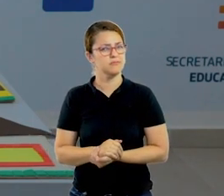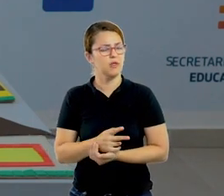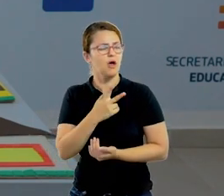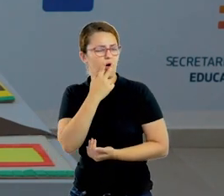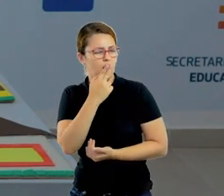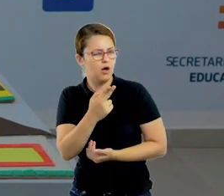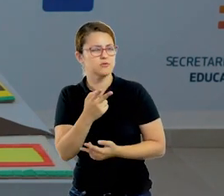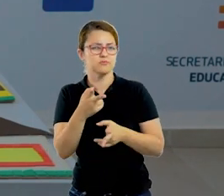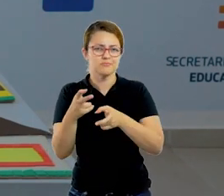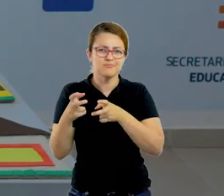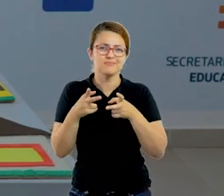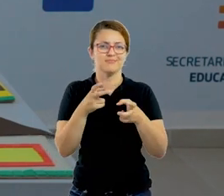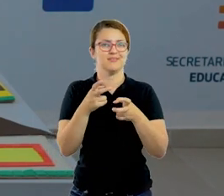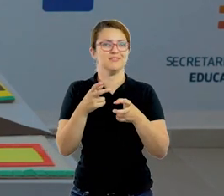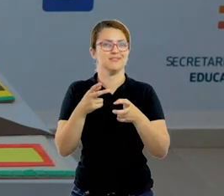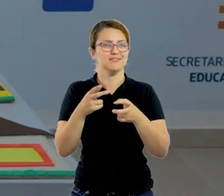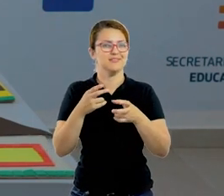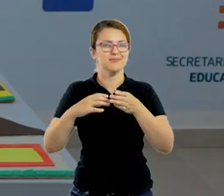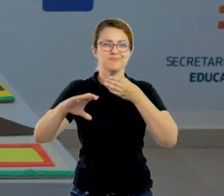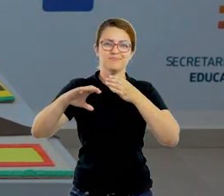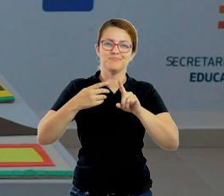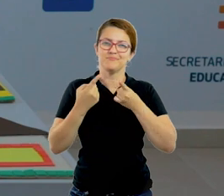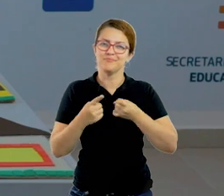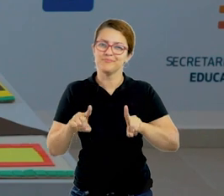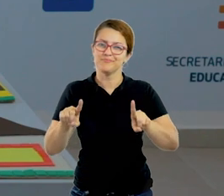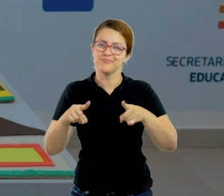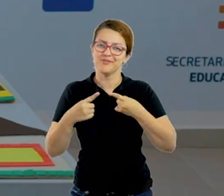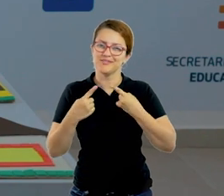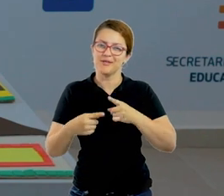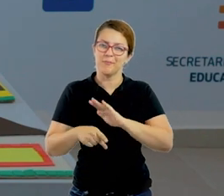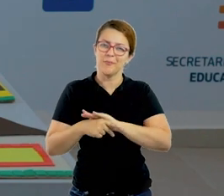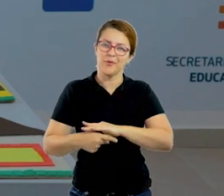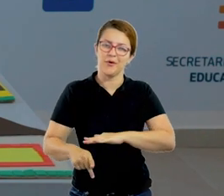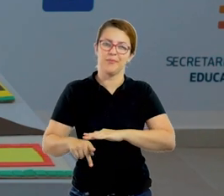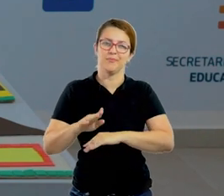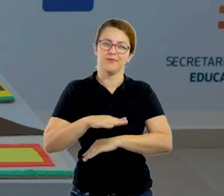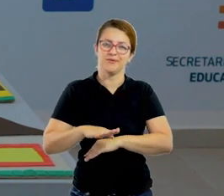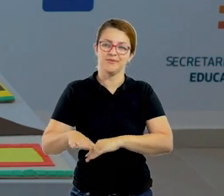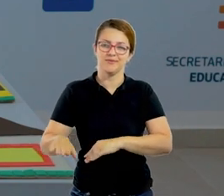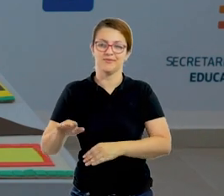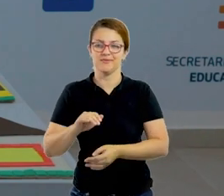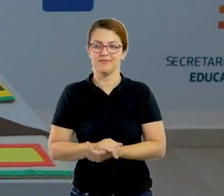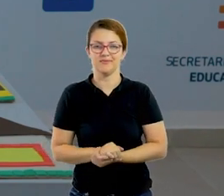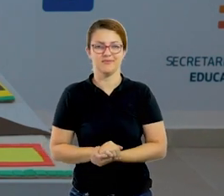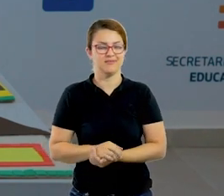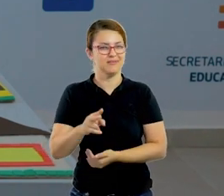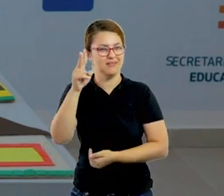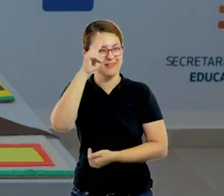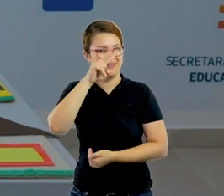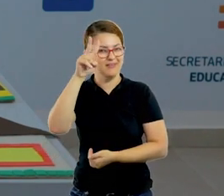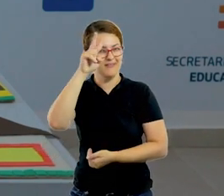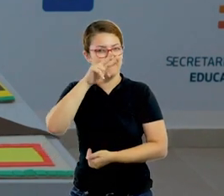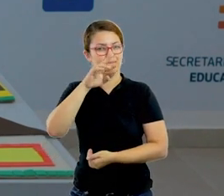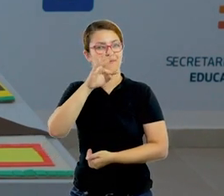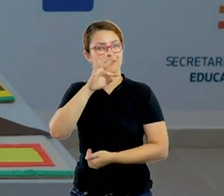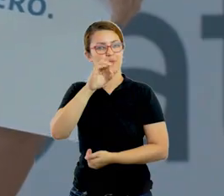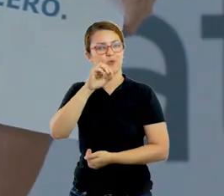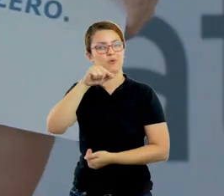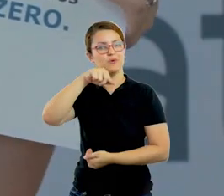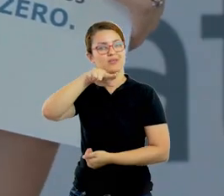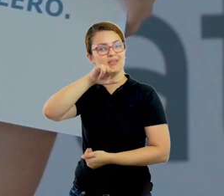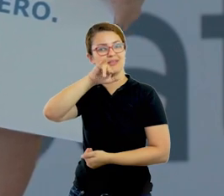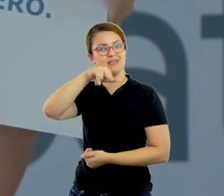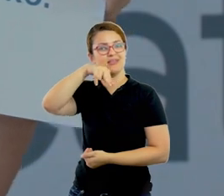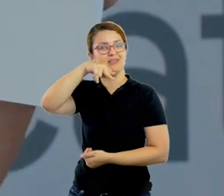conseguiram assimilar a música infantil. Lembra aquela música dada a melodia por Toquinho? Era uma casa